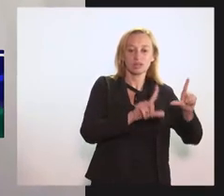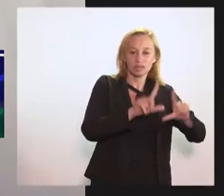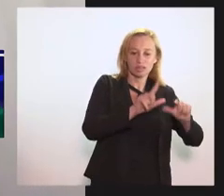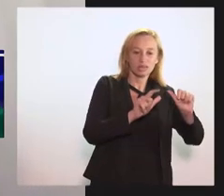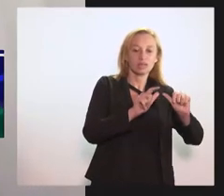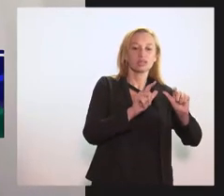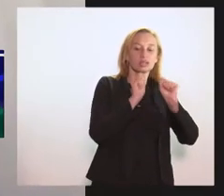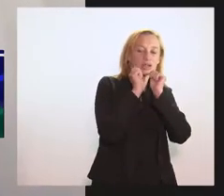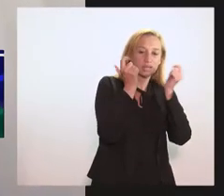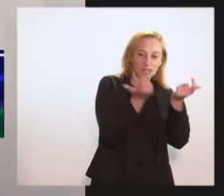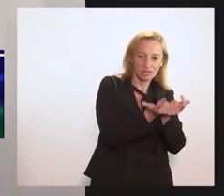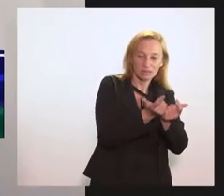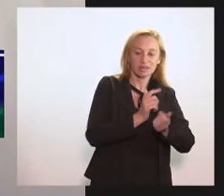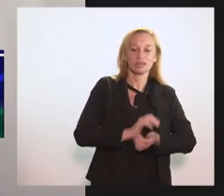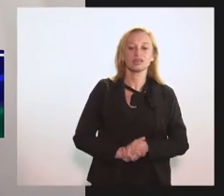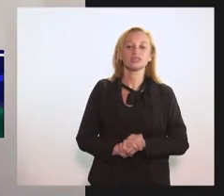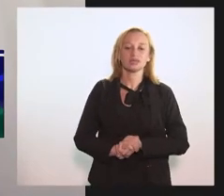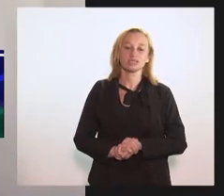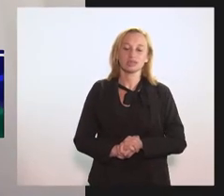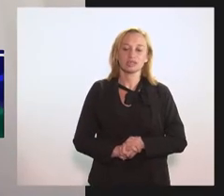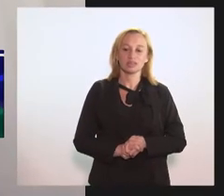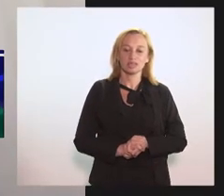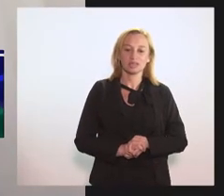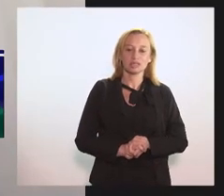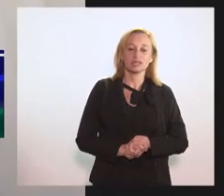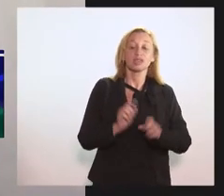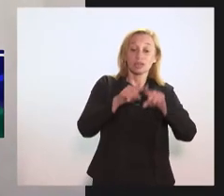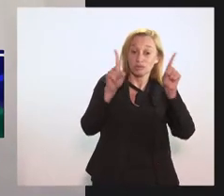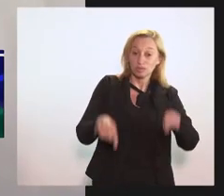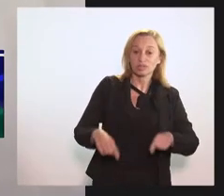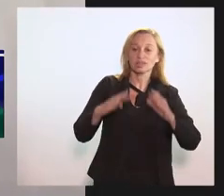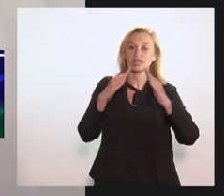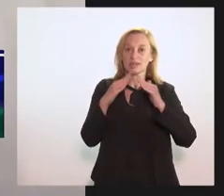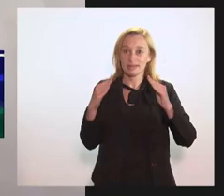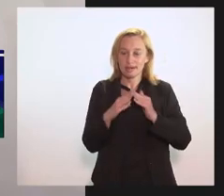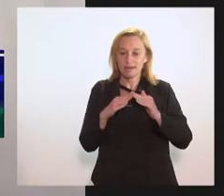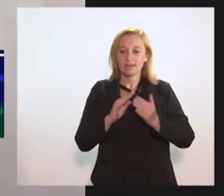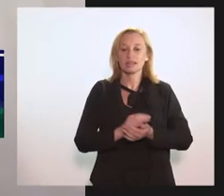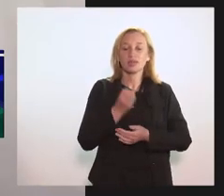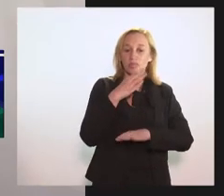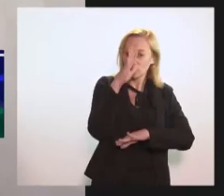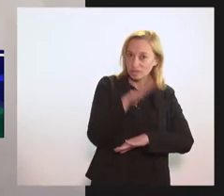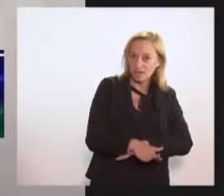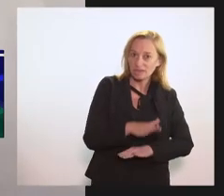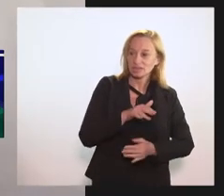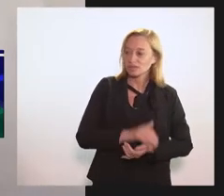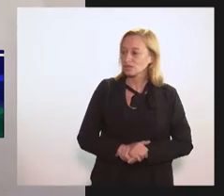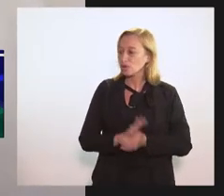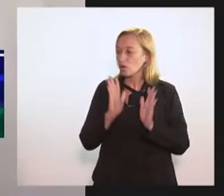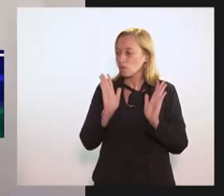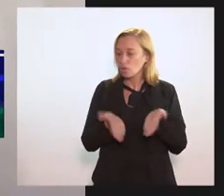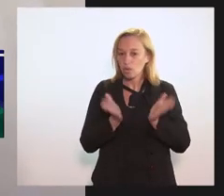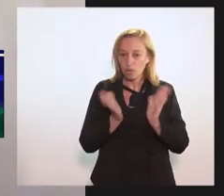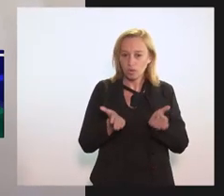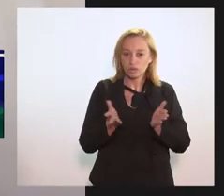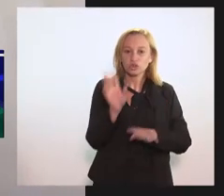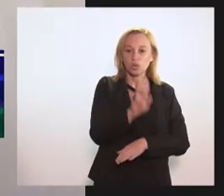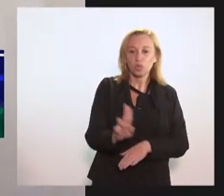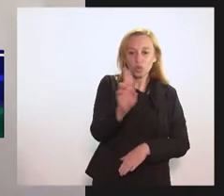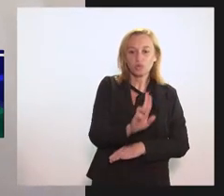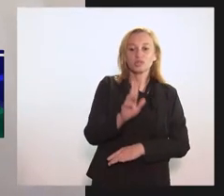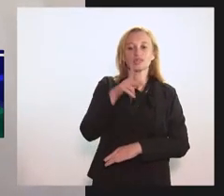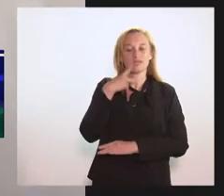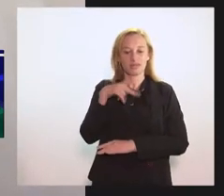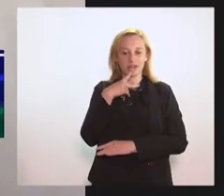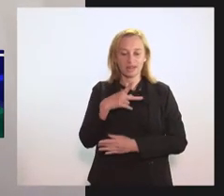nos acompanhando pela TV Alerj, aos funcionários desta casa, uma boa tarde. Hoje faço uso da